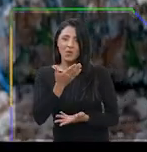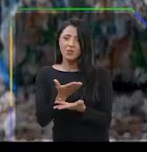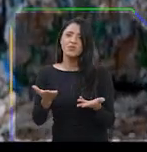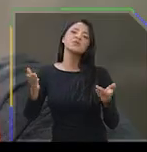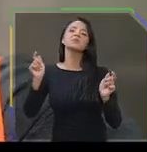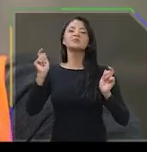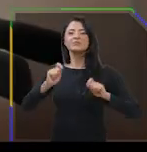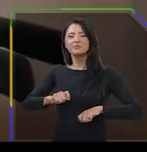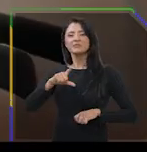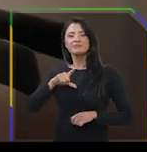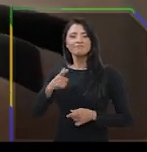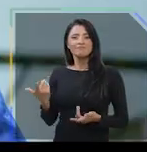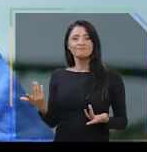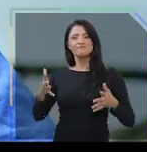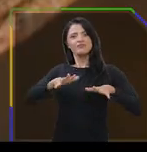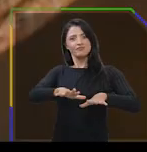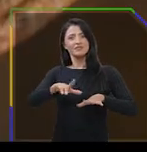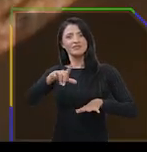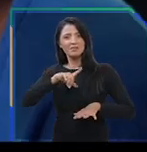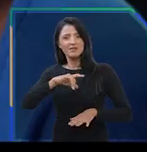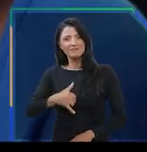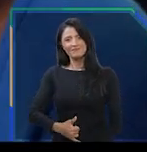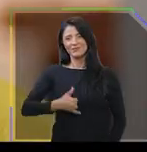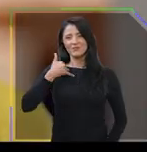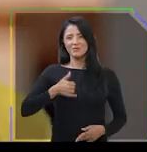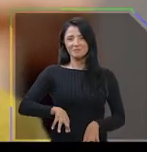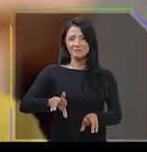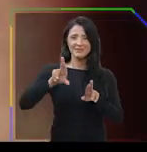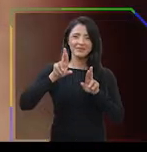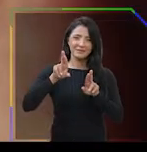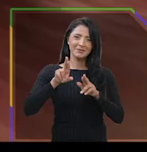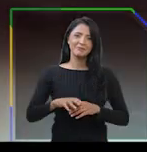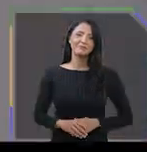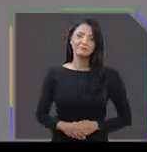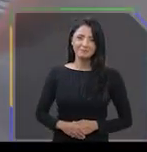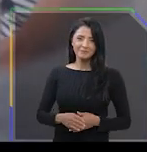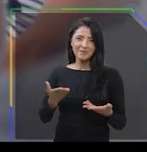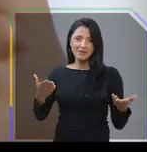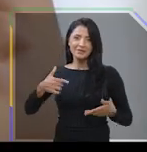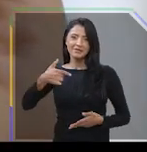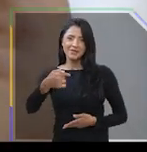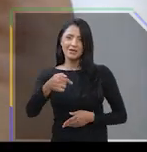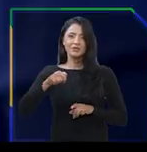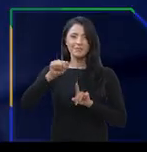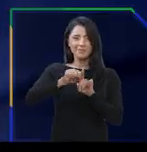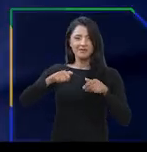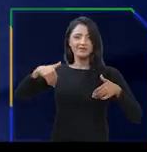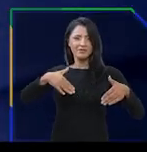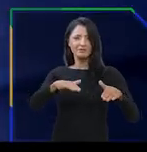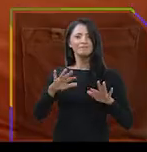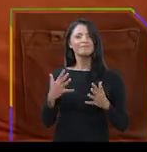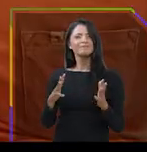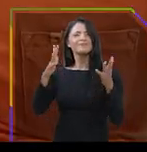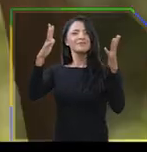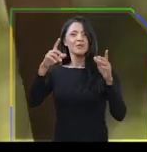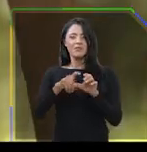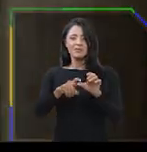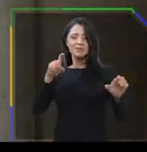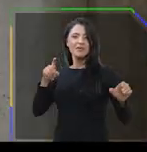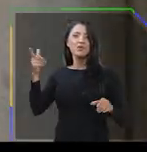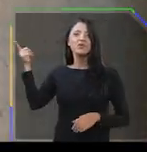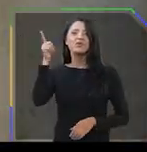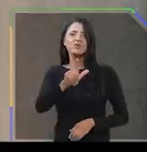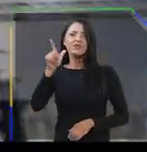os brasileiros estão incluídos, com orgulho e esperança. Neste 7 de setembro, celebramos uma independência que